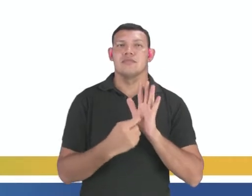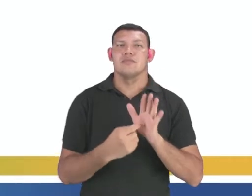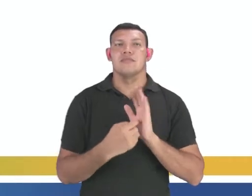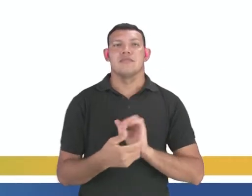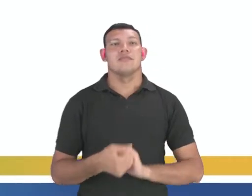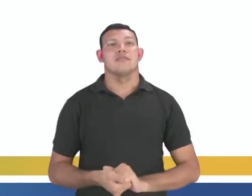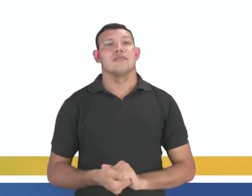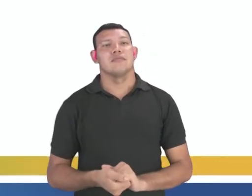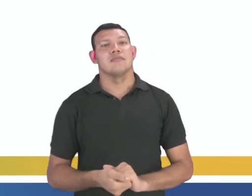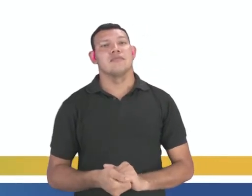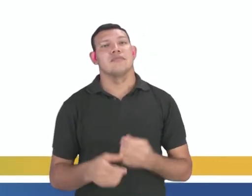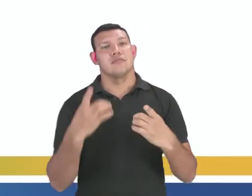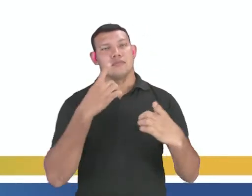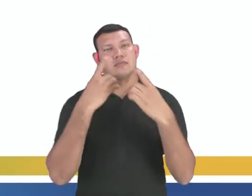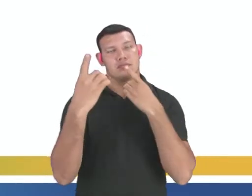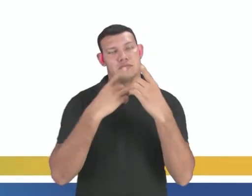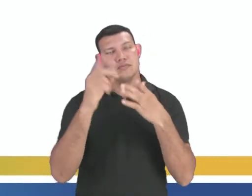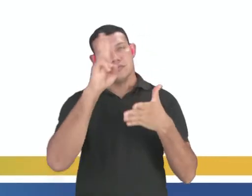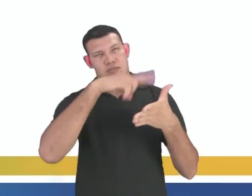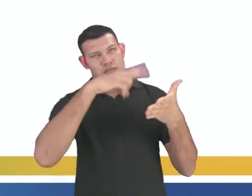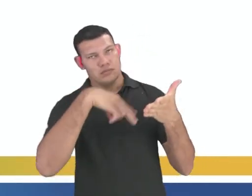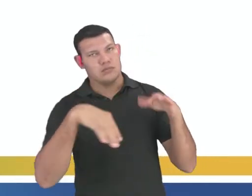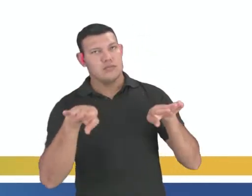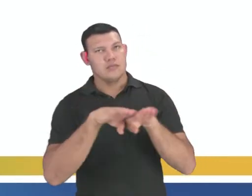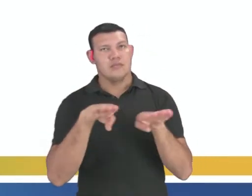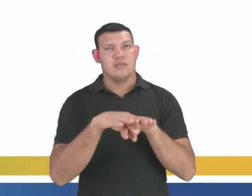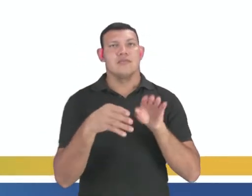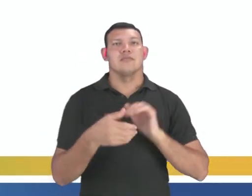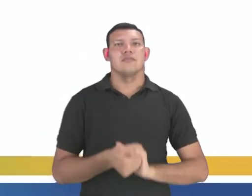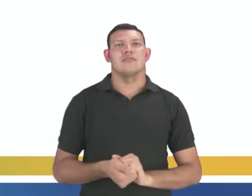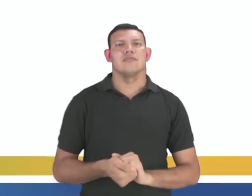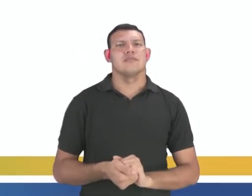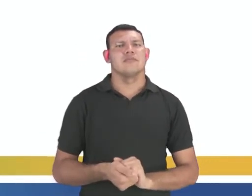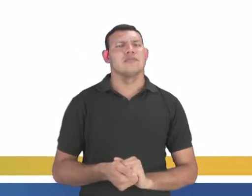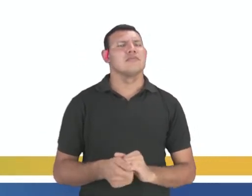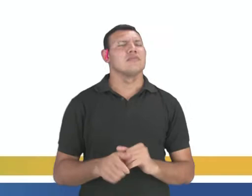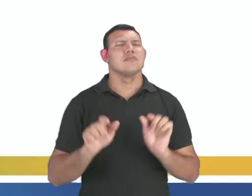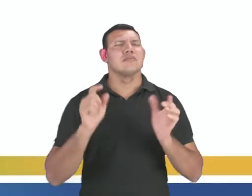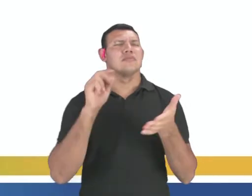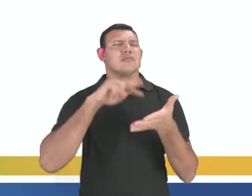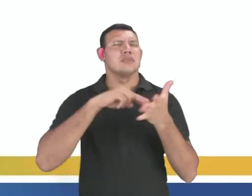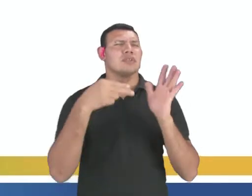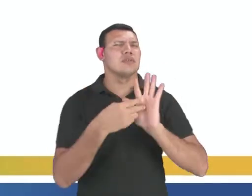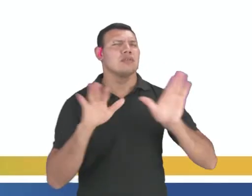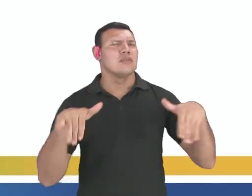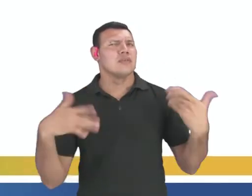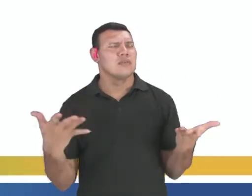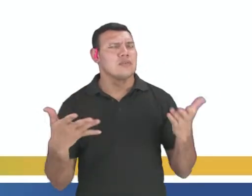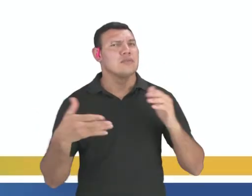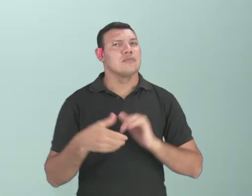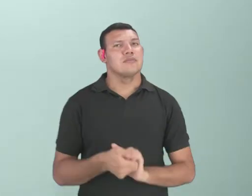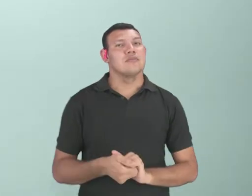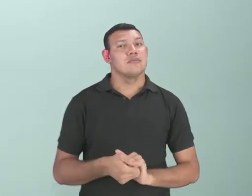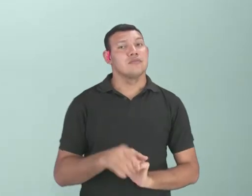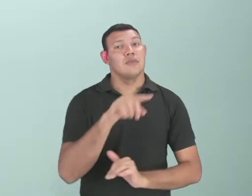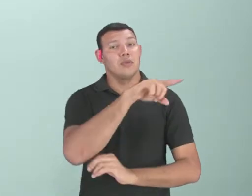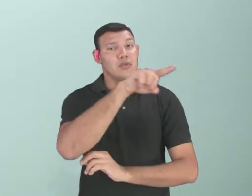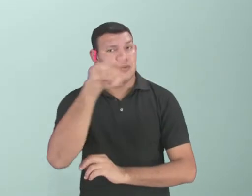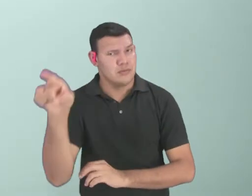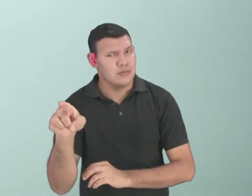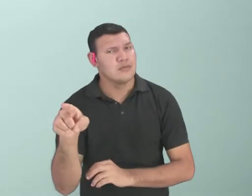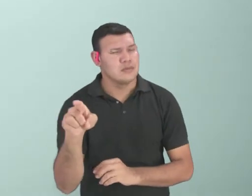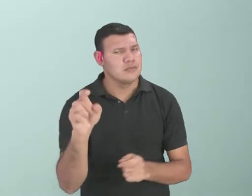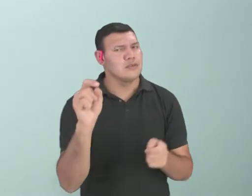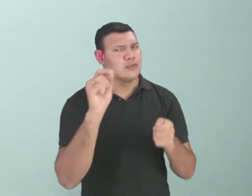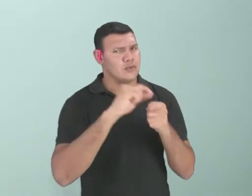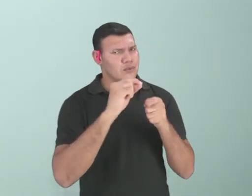e estabelecimento de diálogo com o leitor. O que isso quer dizer de forma simples? Quer dizer que para você conseguir fazer aquele seu texto,